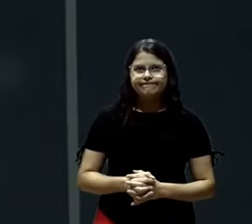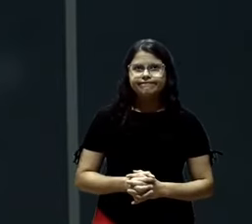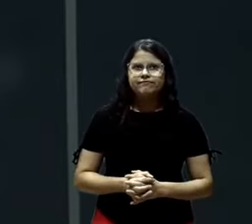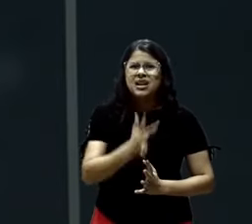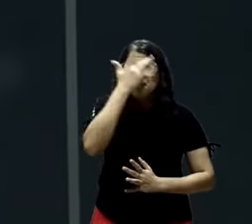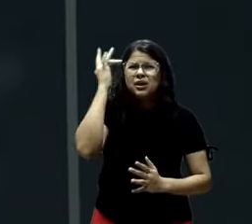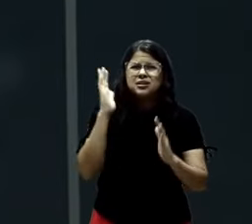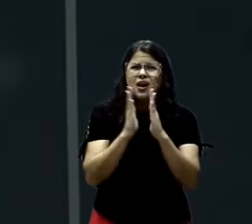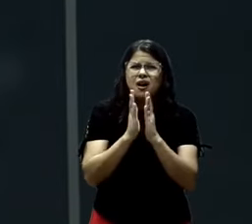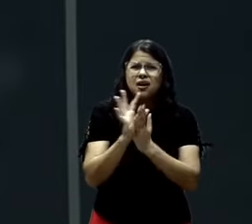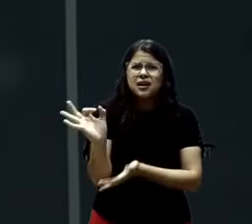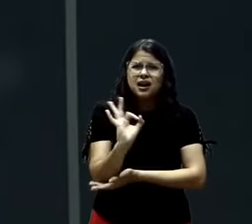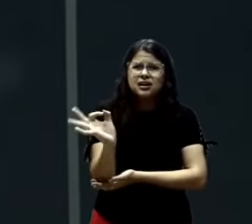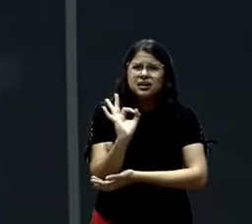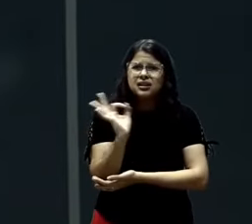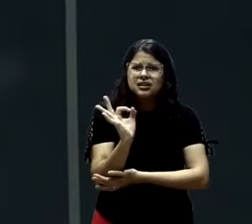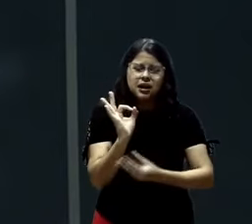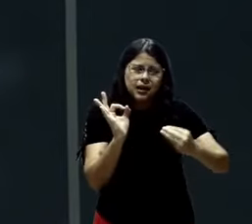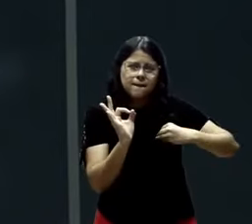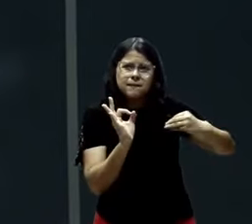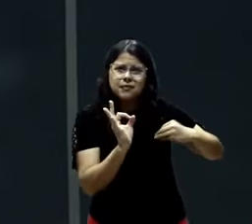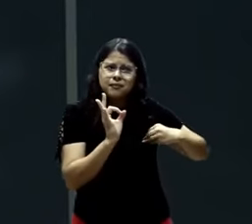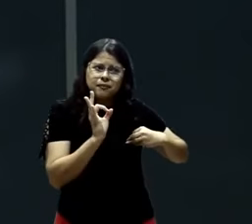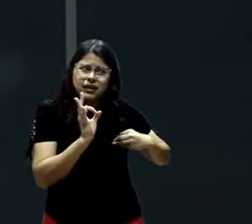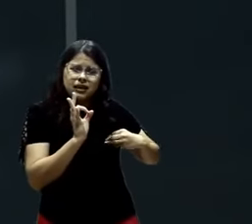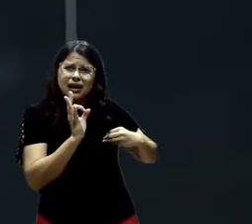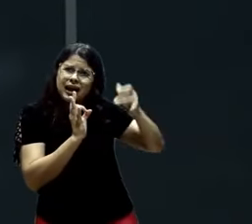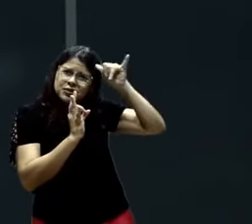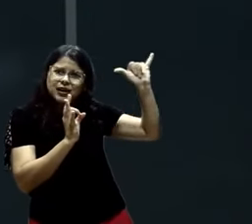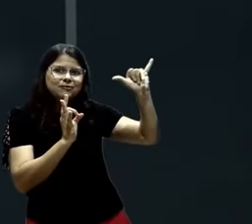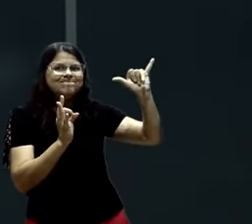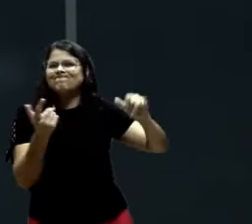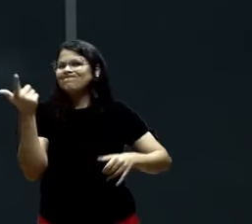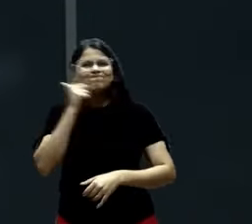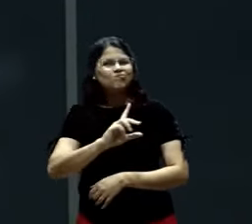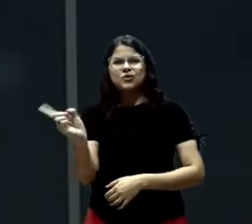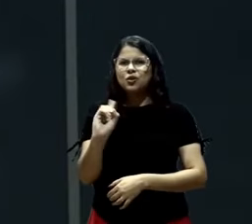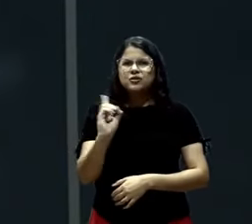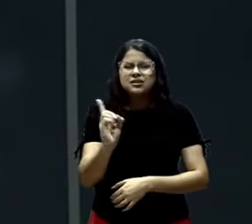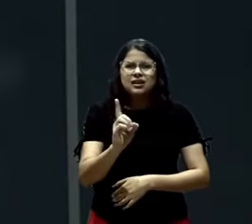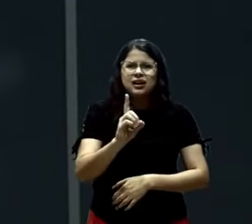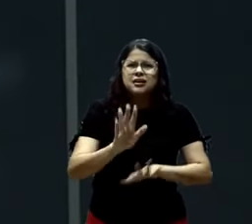Quem não ora não consegue resistir ao inimigo. Quem não ora fica patinando.